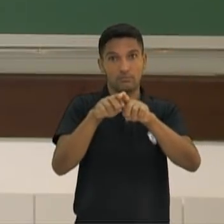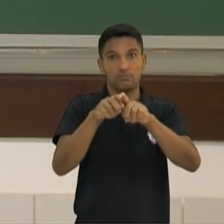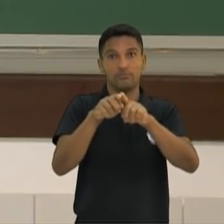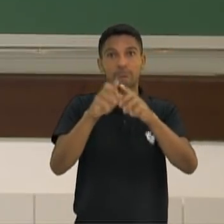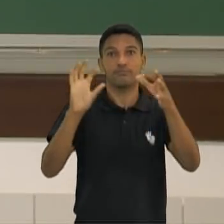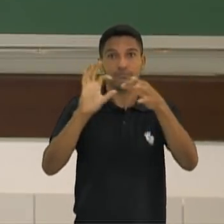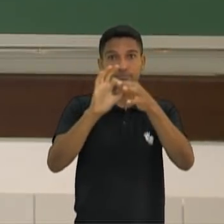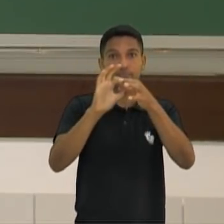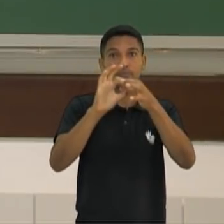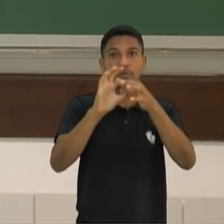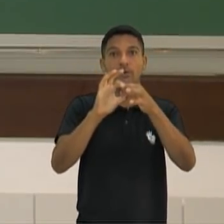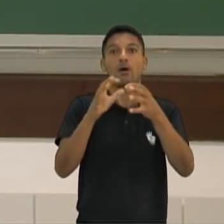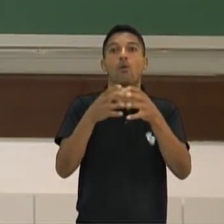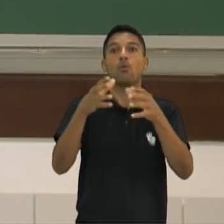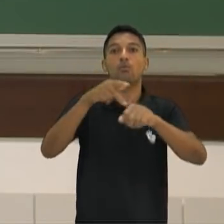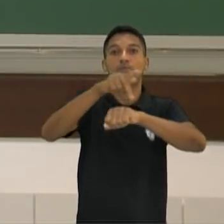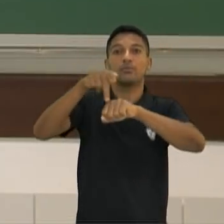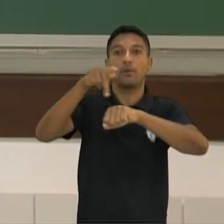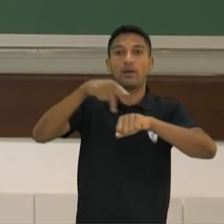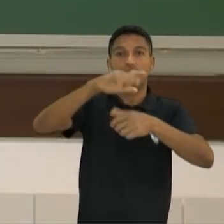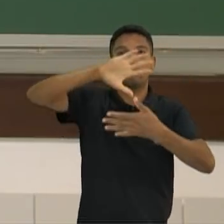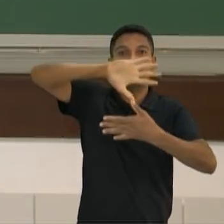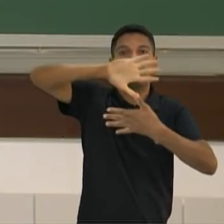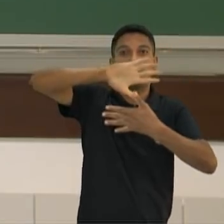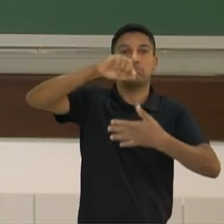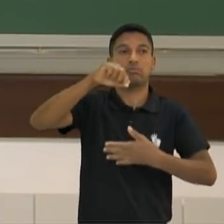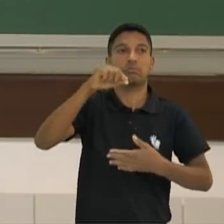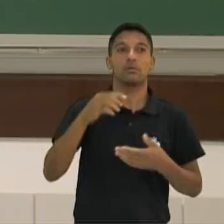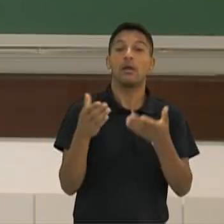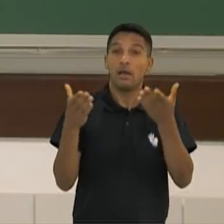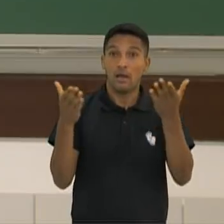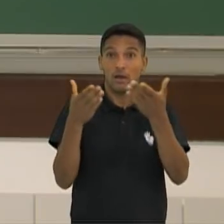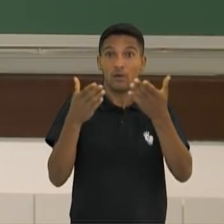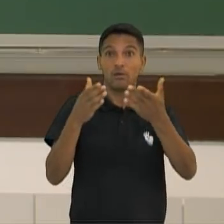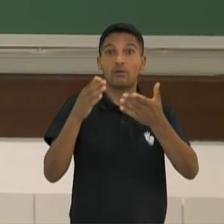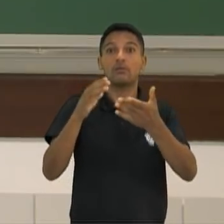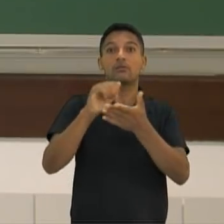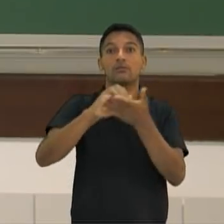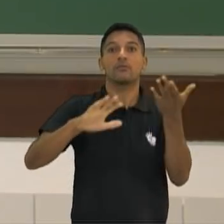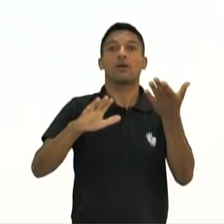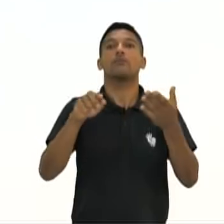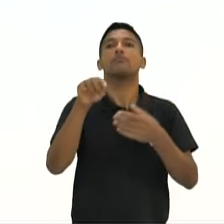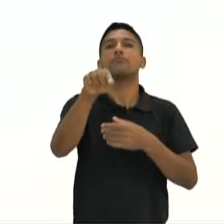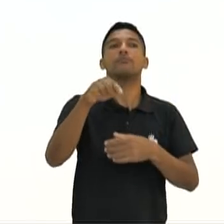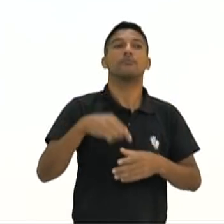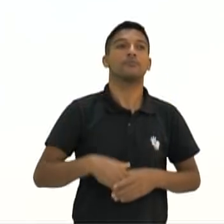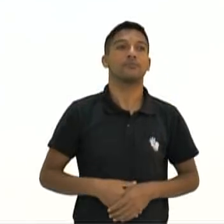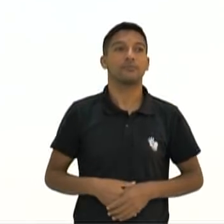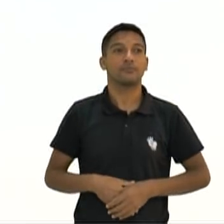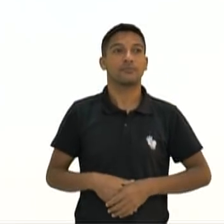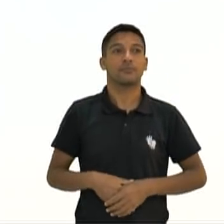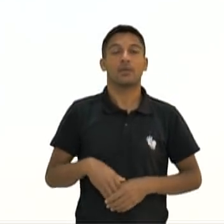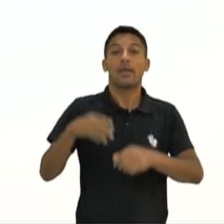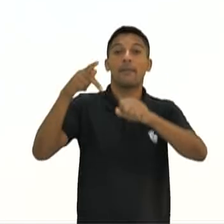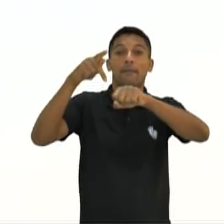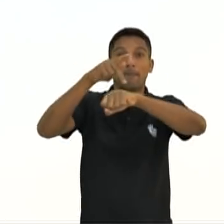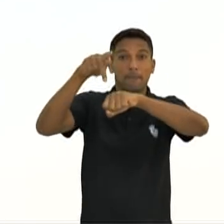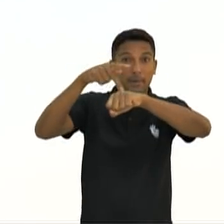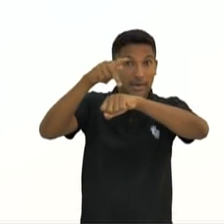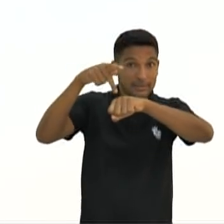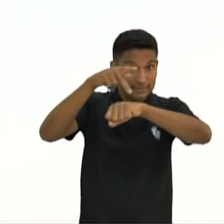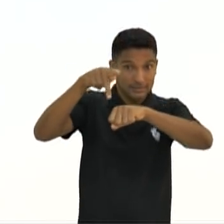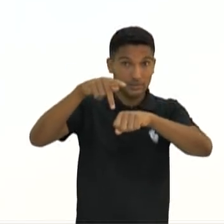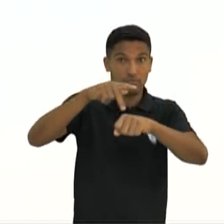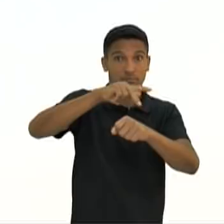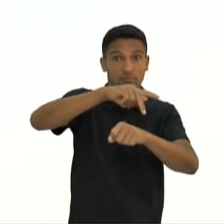na sua cabeça, mais um exercício sobre essa parte, onde vocês vão fazer o seguinte. São países que não